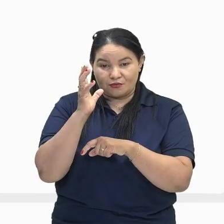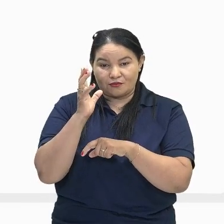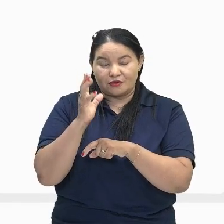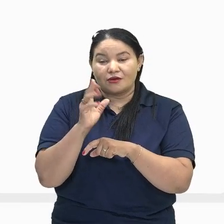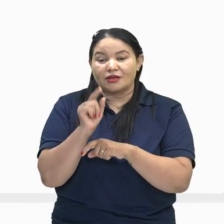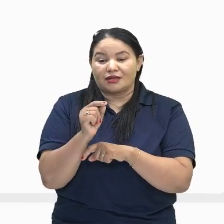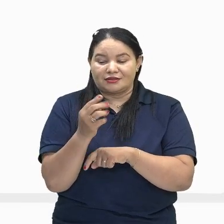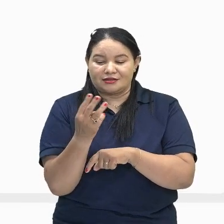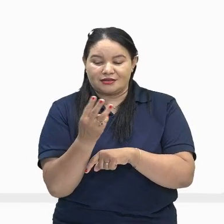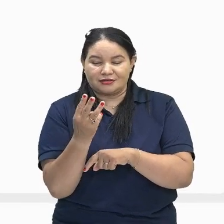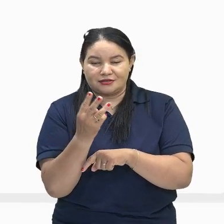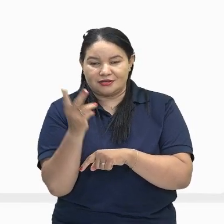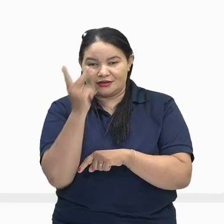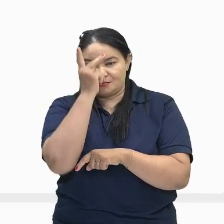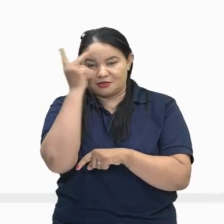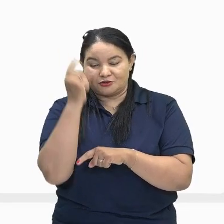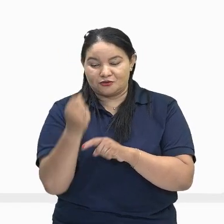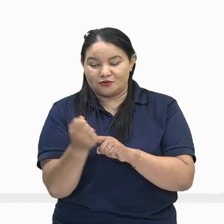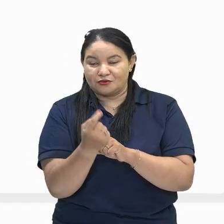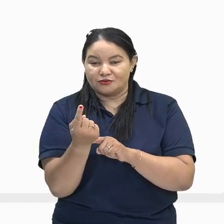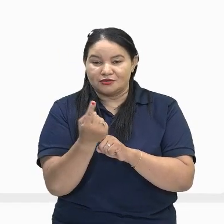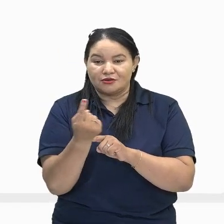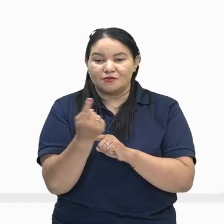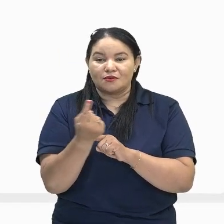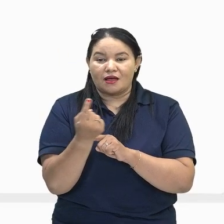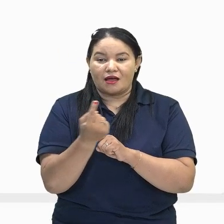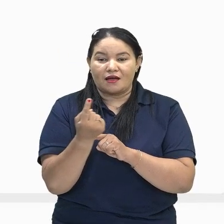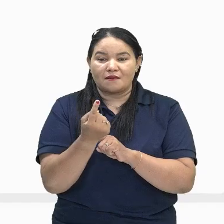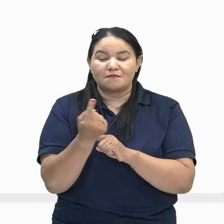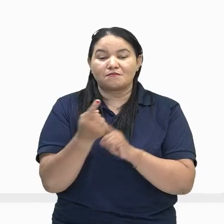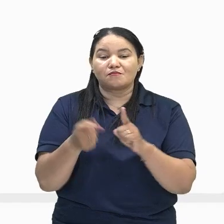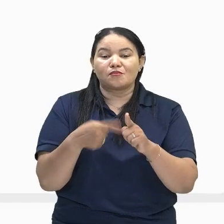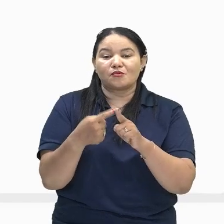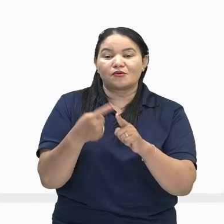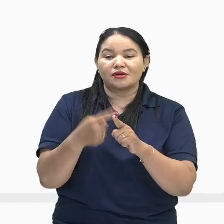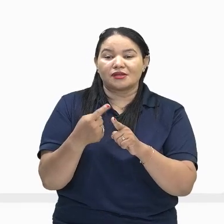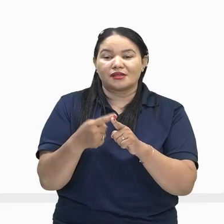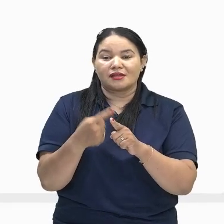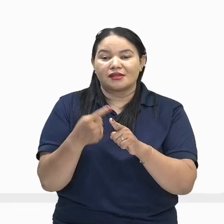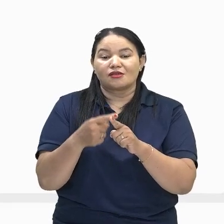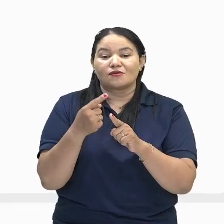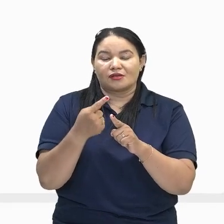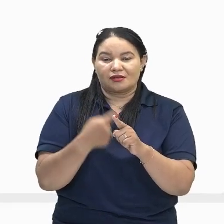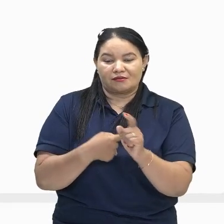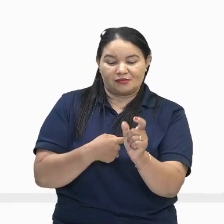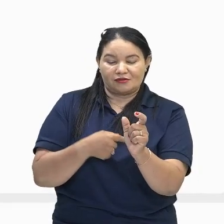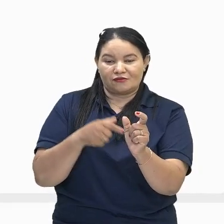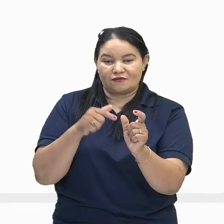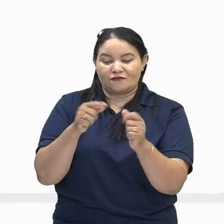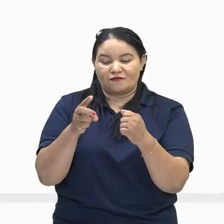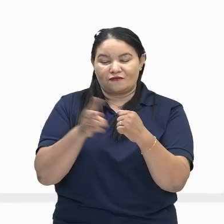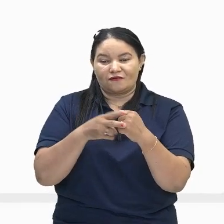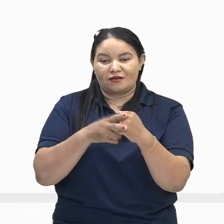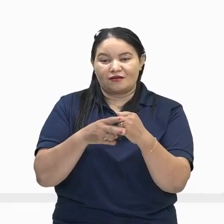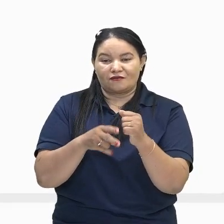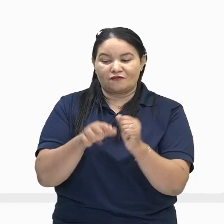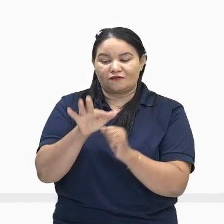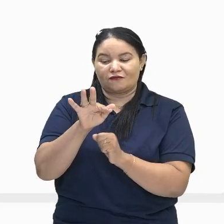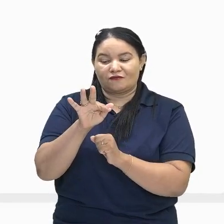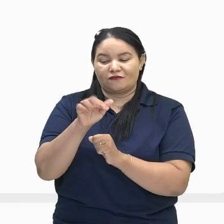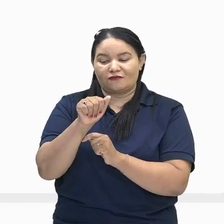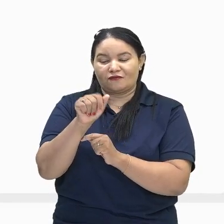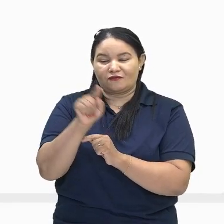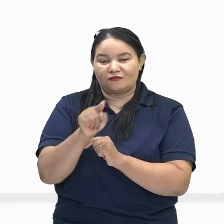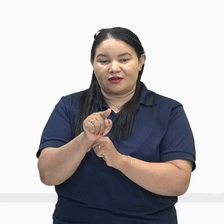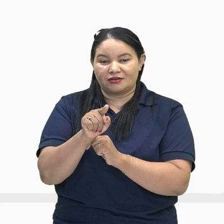do singular, certo? Então, terceira pessoa do singular assume a forma faz. E aqui o nosso verbo,